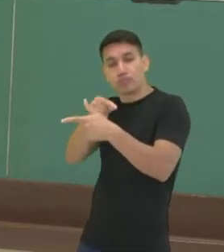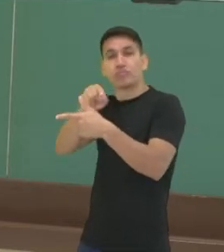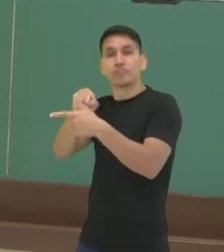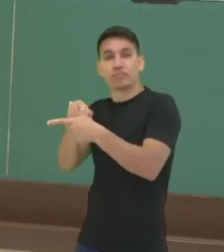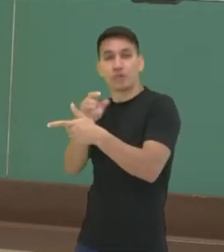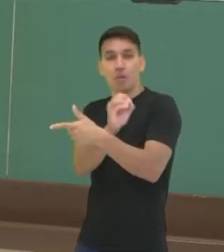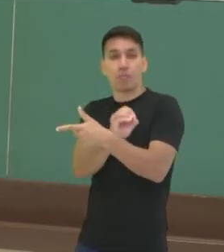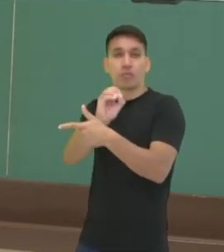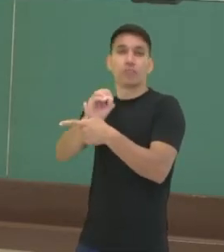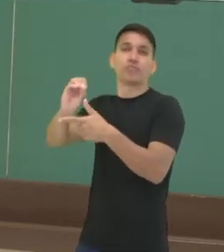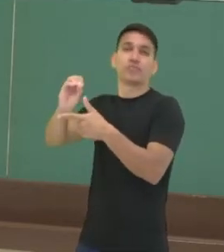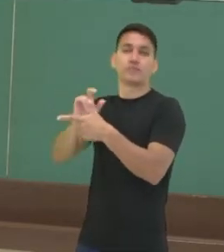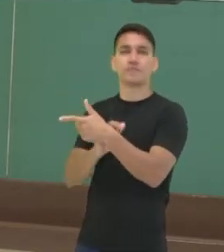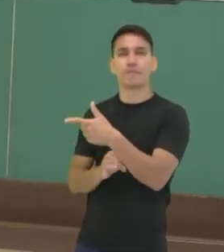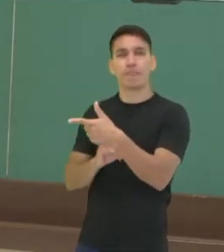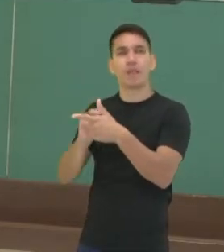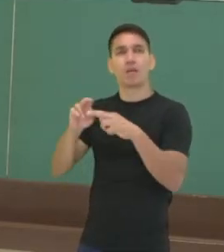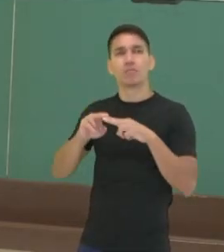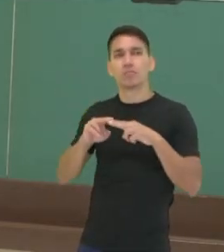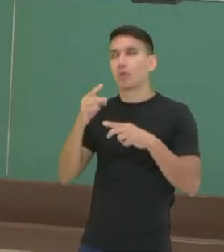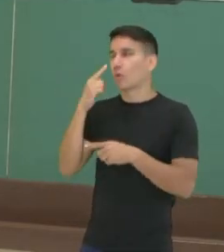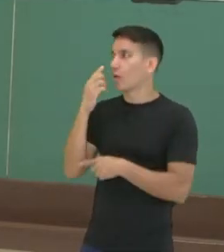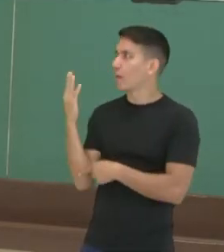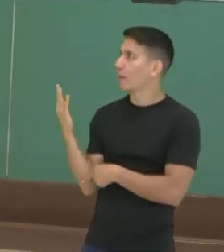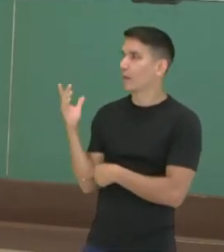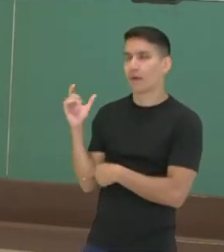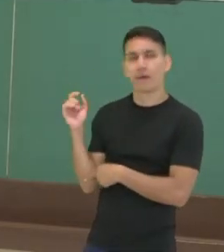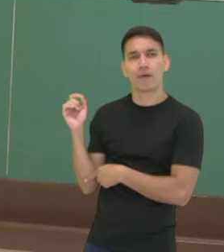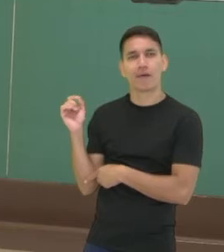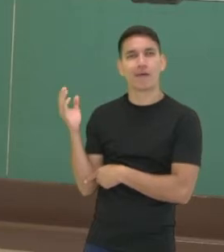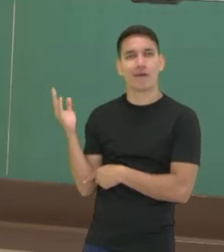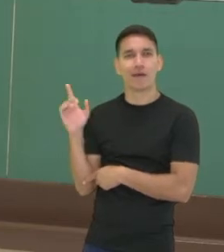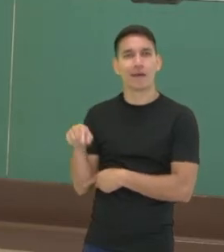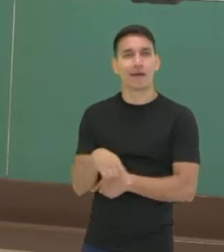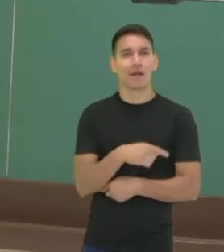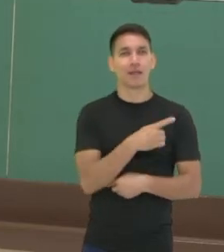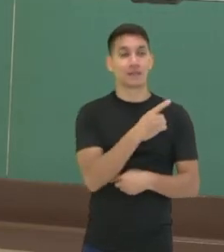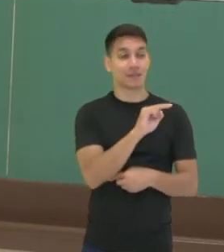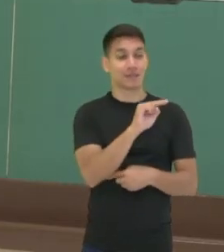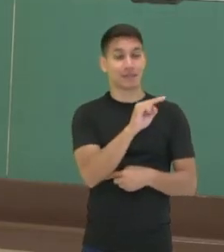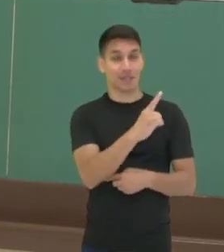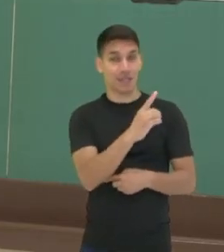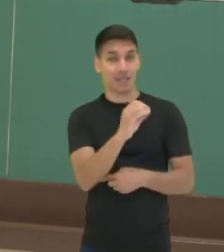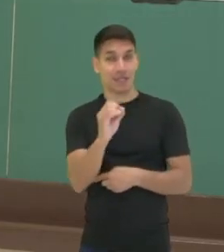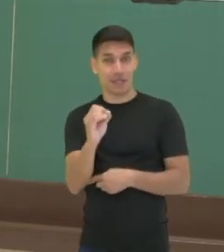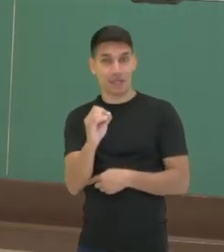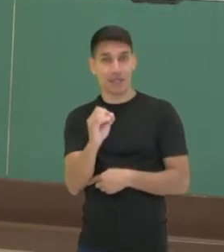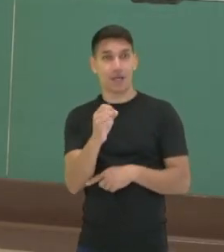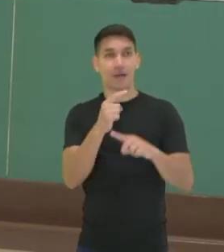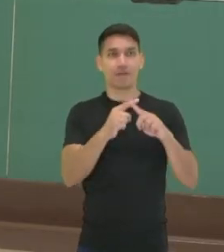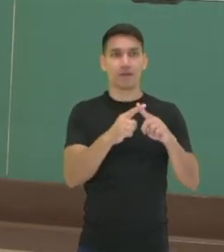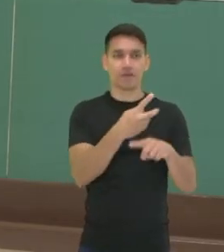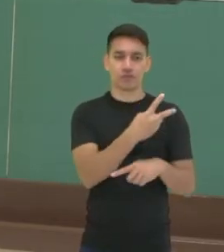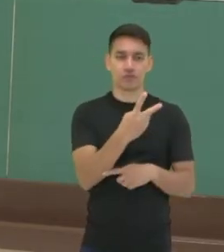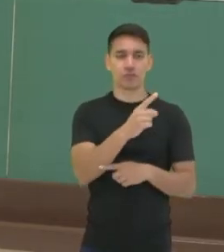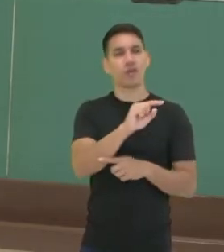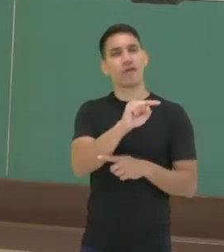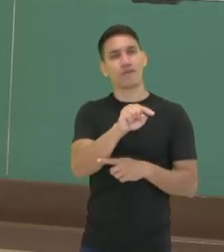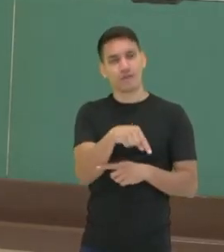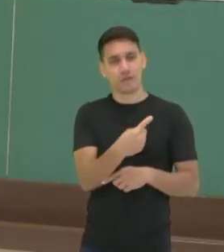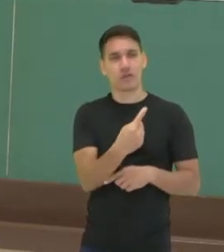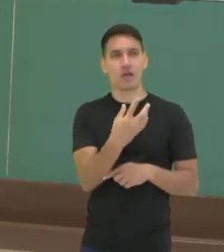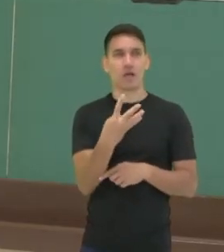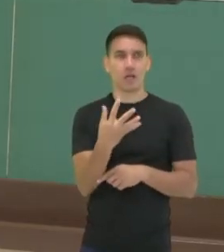lá. Então, vamos fazer isso. 100 vezes 22,14 vai dar ali 2.214. E agora 100 vezes 1,2, que vai